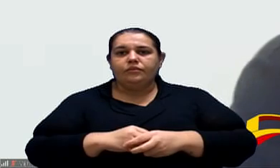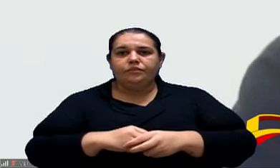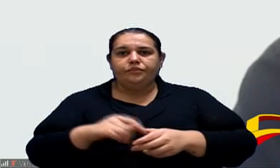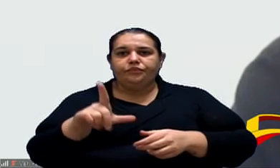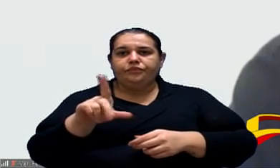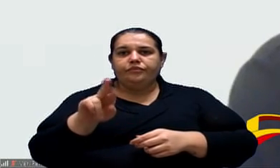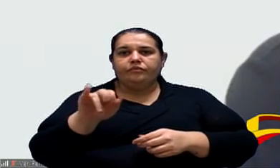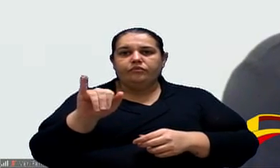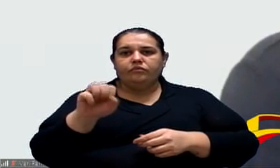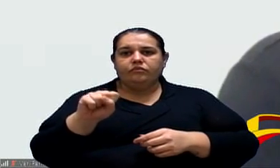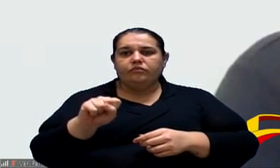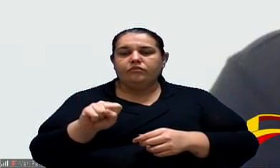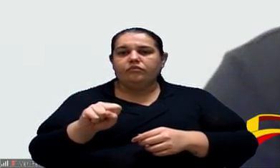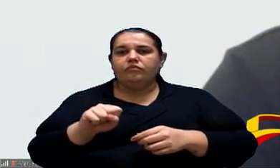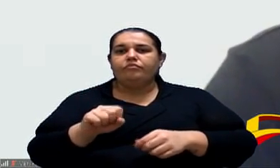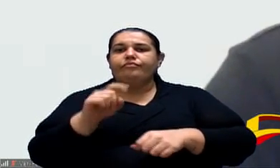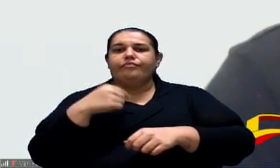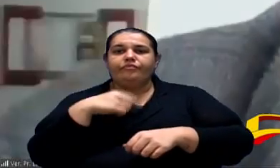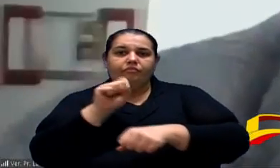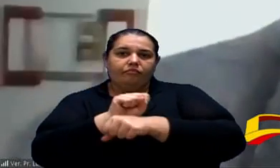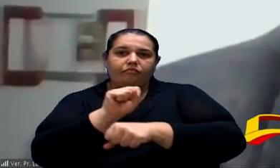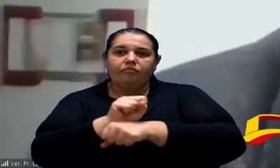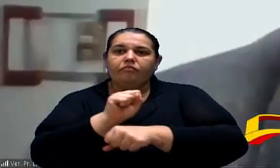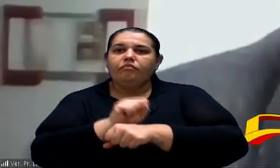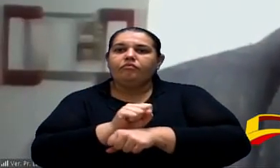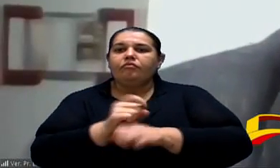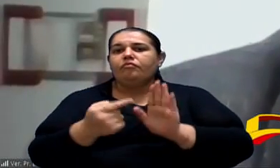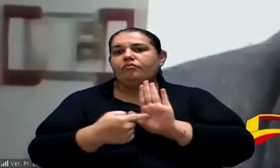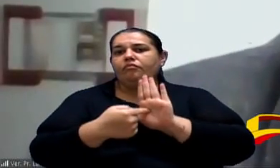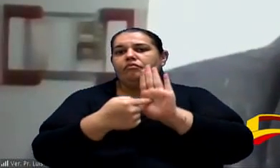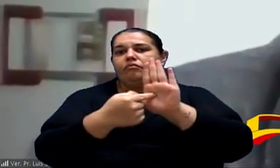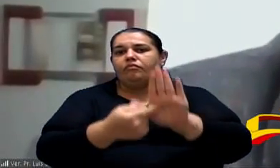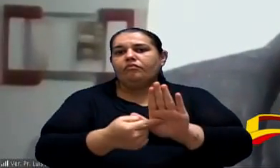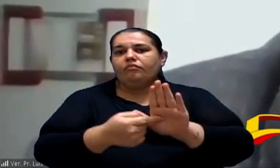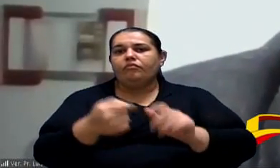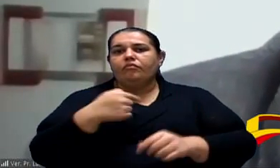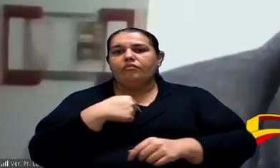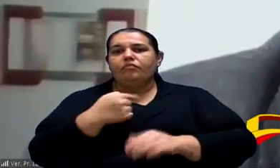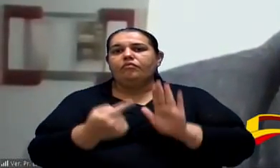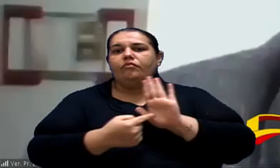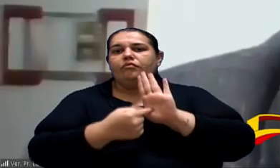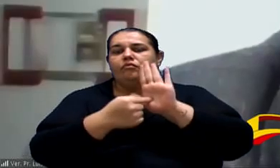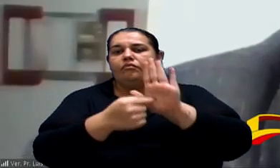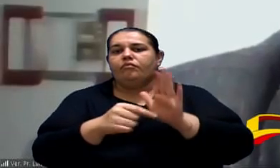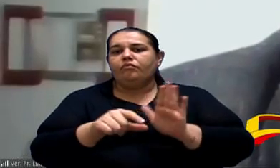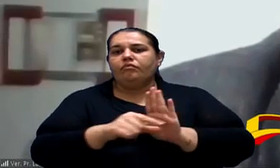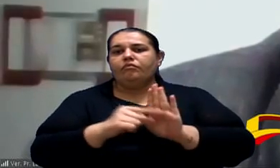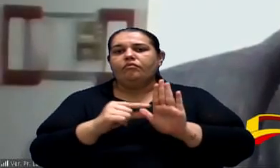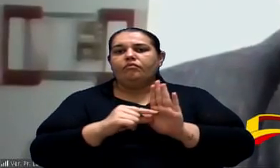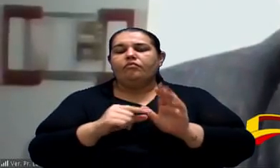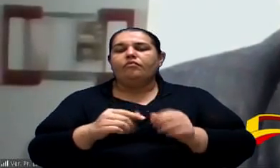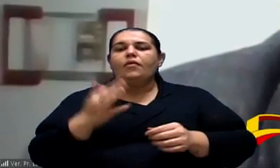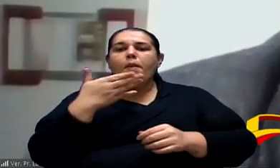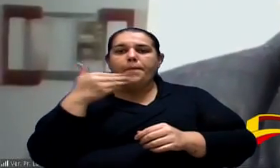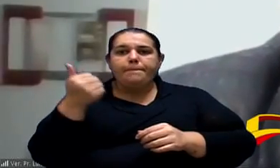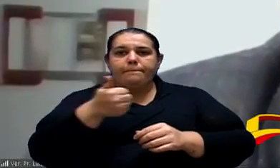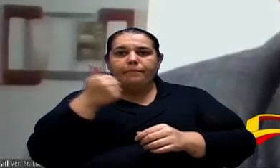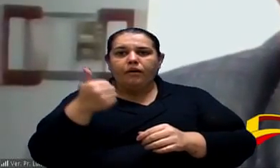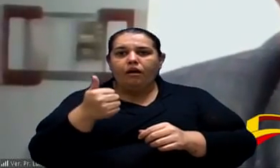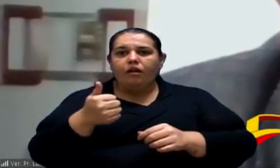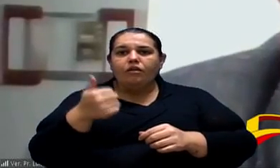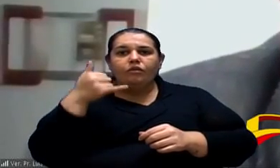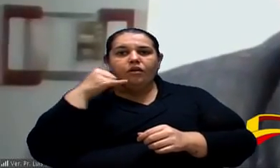favor. Eu esperei que fosse apresentar, mas eu apresento essa emenda para tentar melhorar e